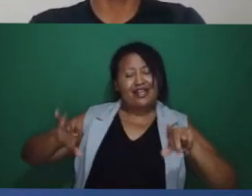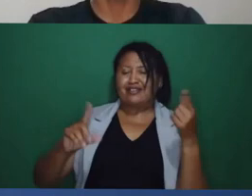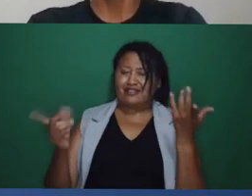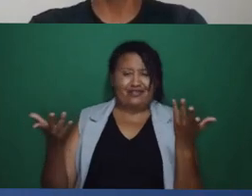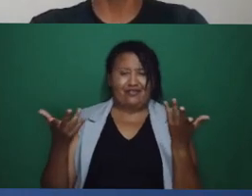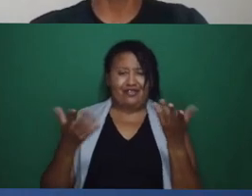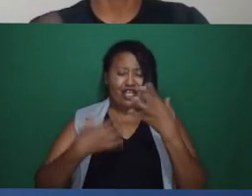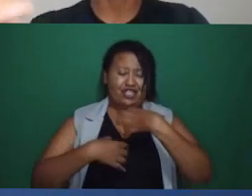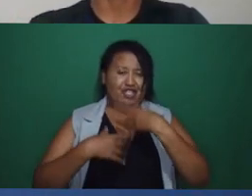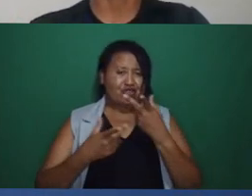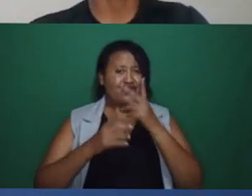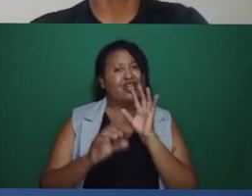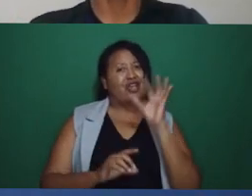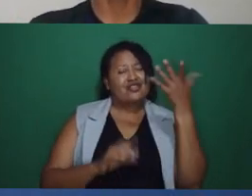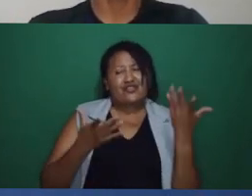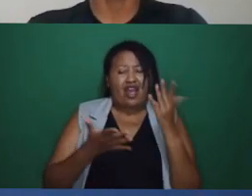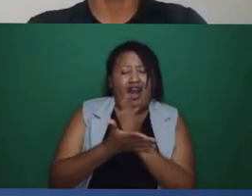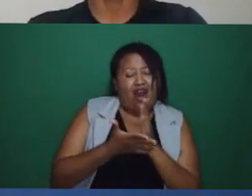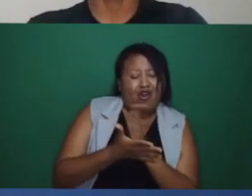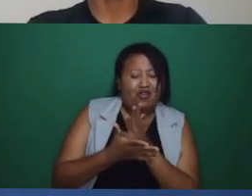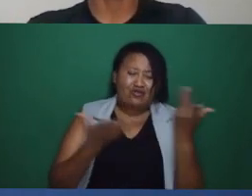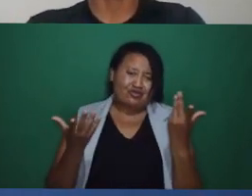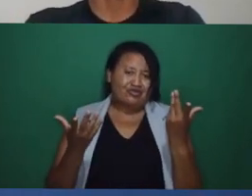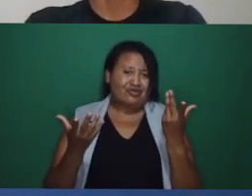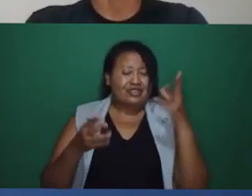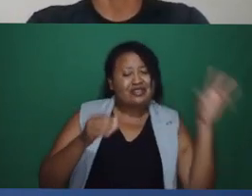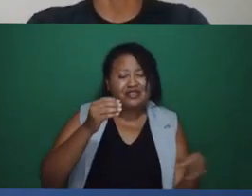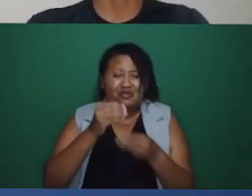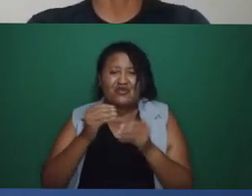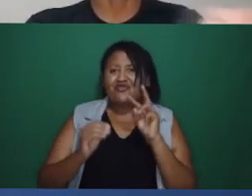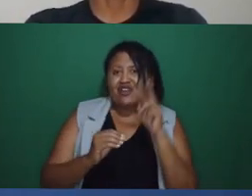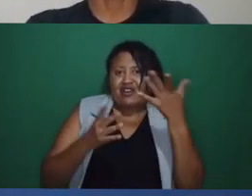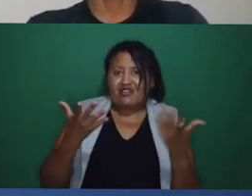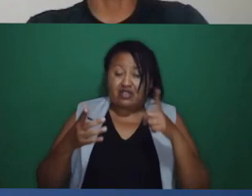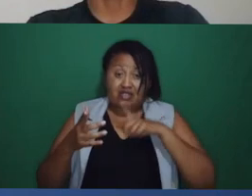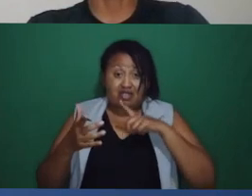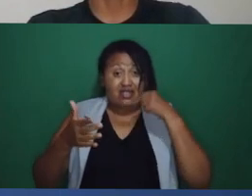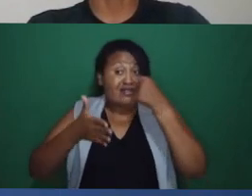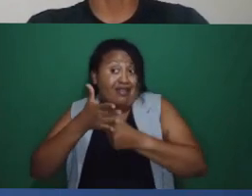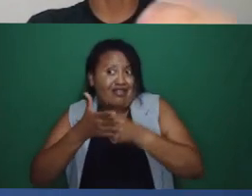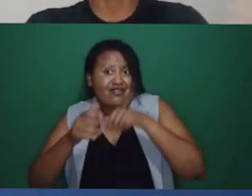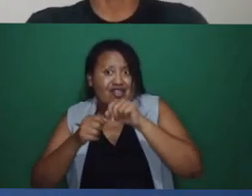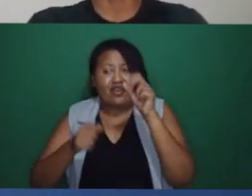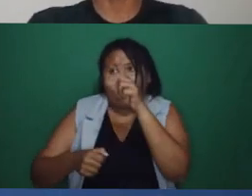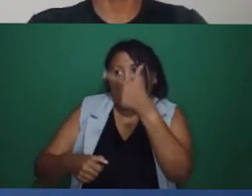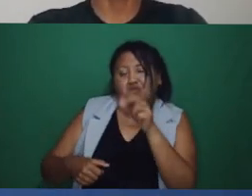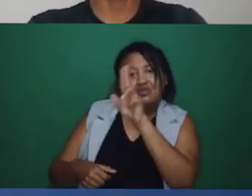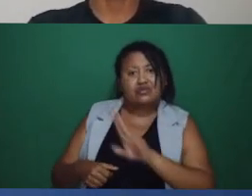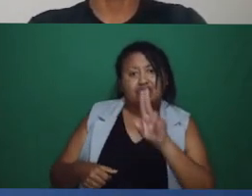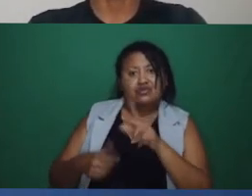isso alguns atribuem um valor específico né e tenta fazer outros usam